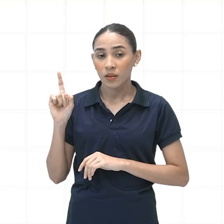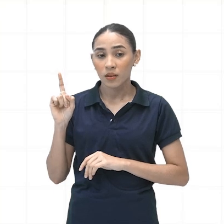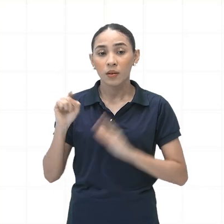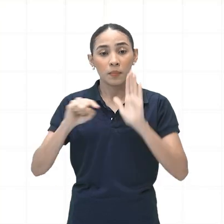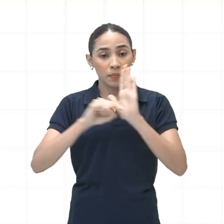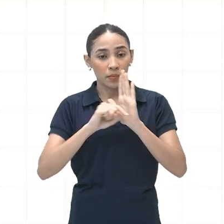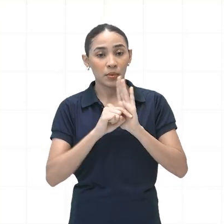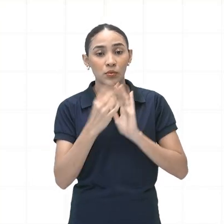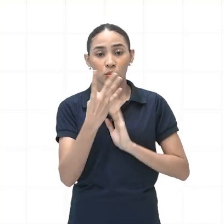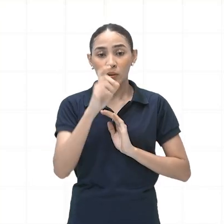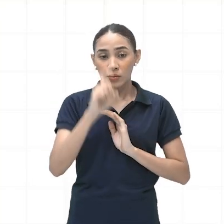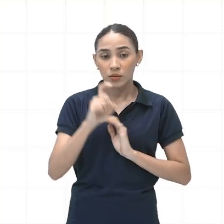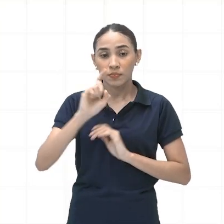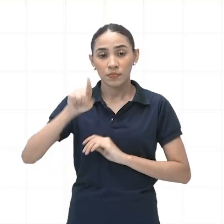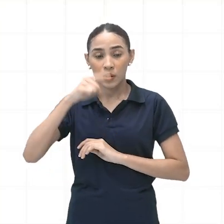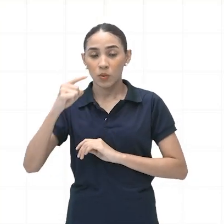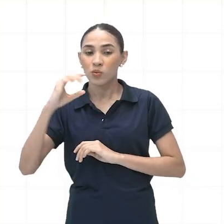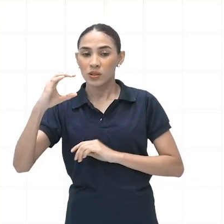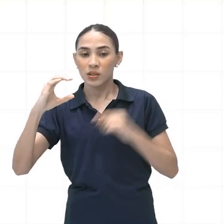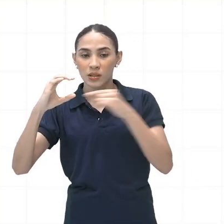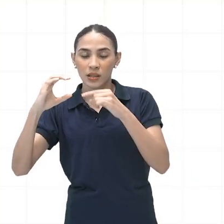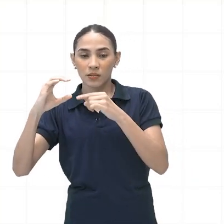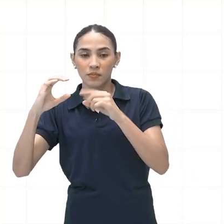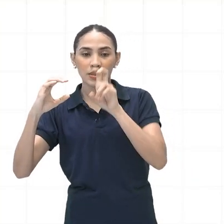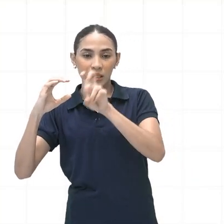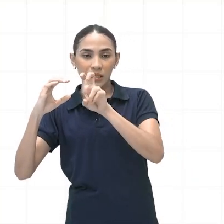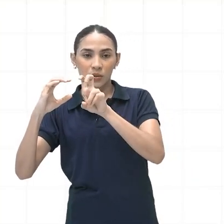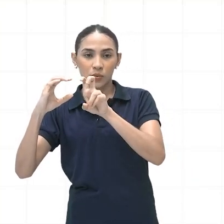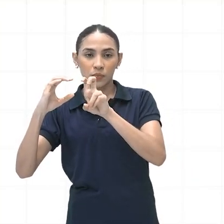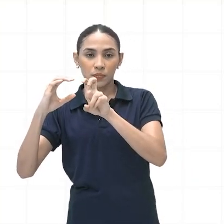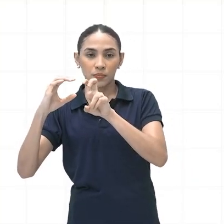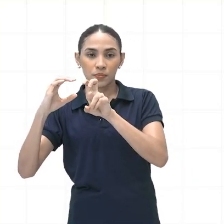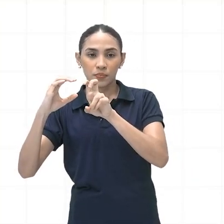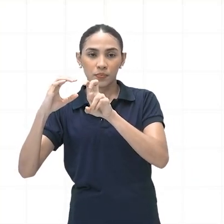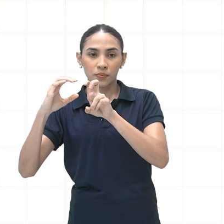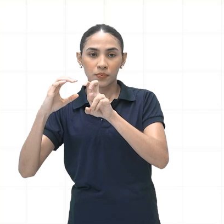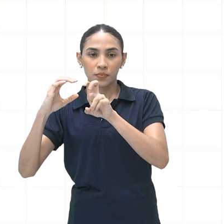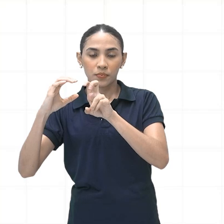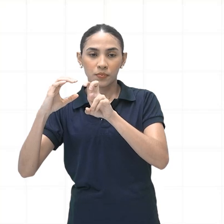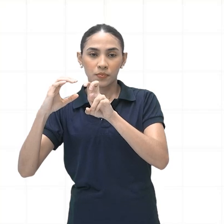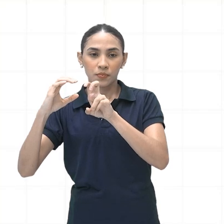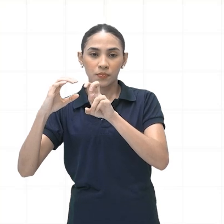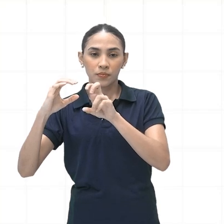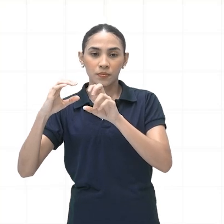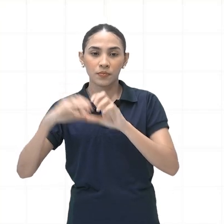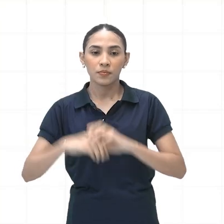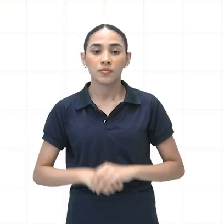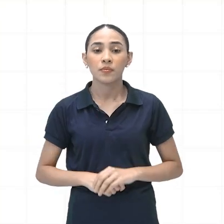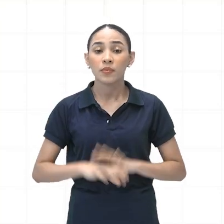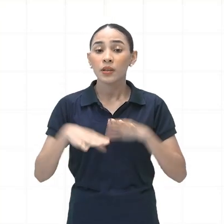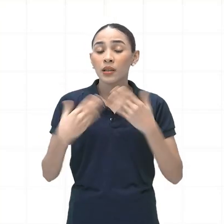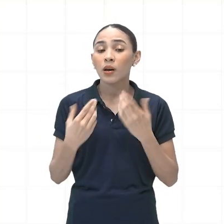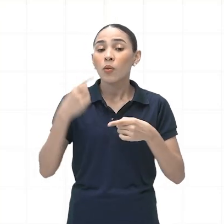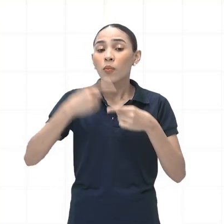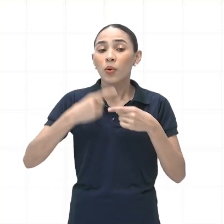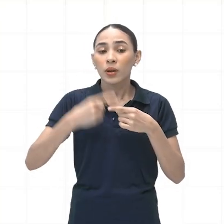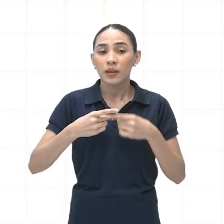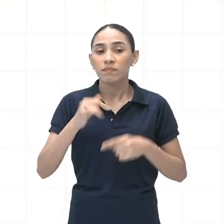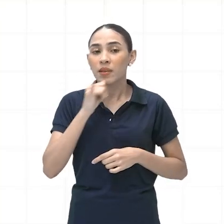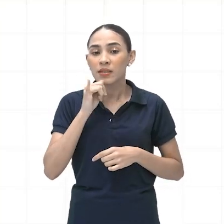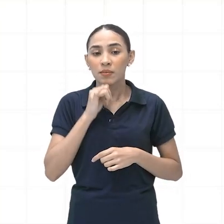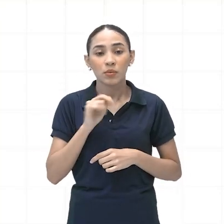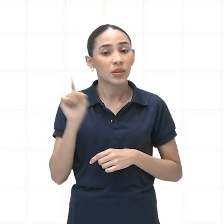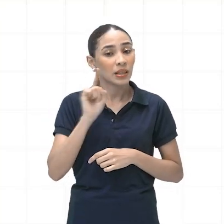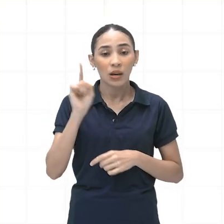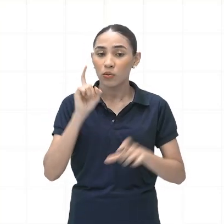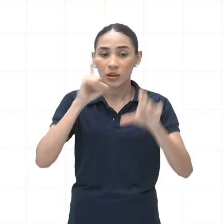menos 4. E o C é o termo independente, nesse caso, 5. Independente por quê, professor? Porque ele